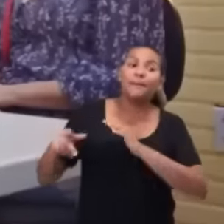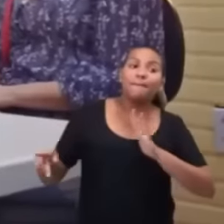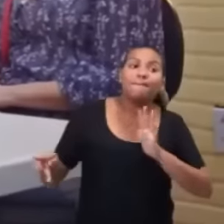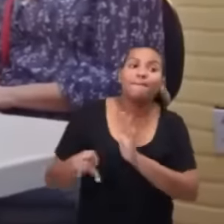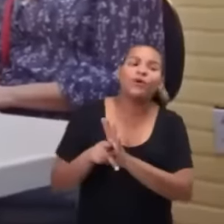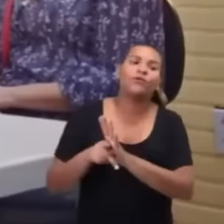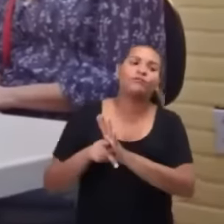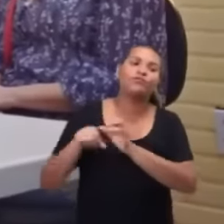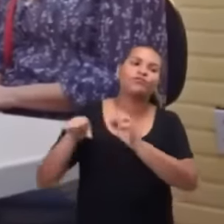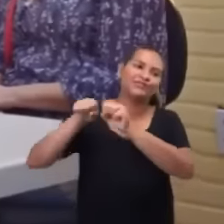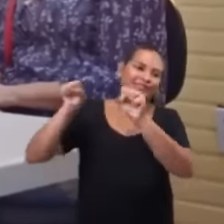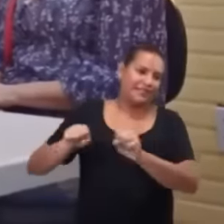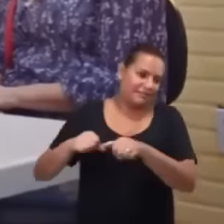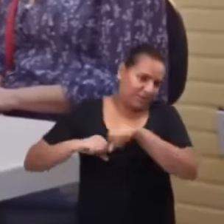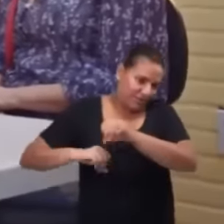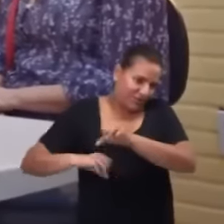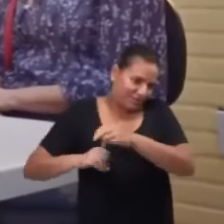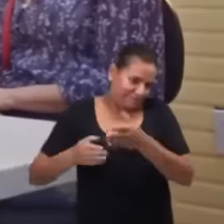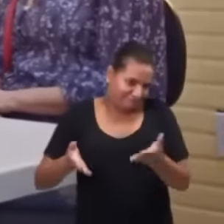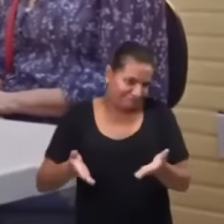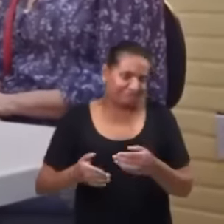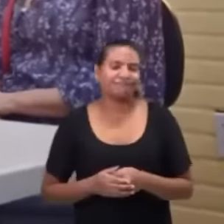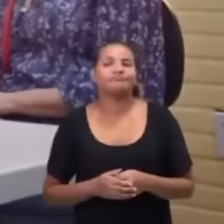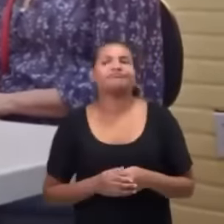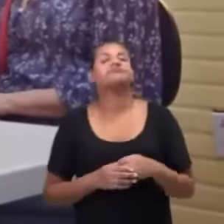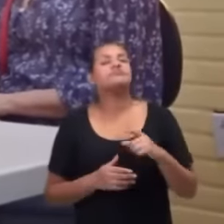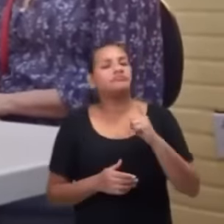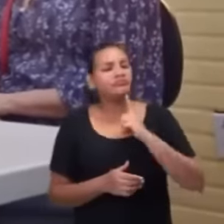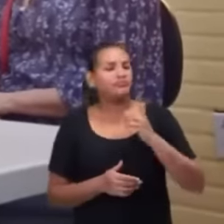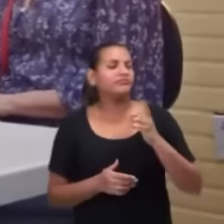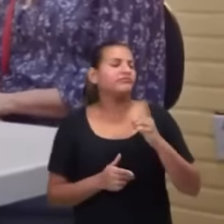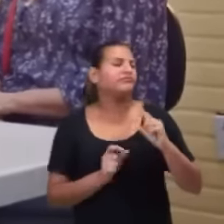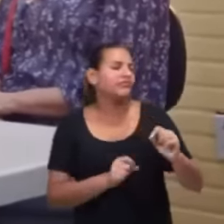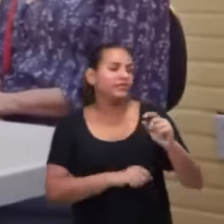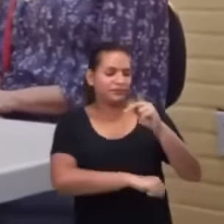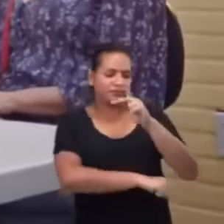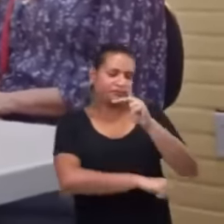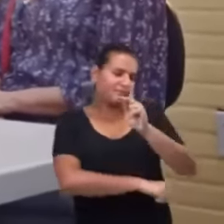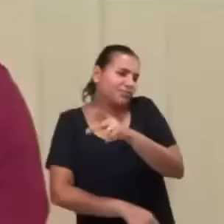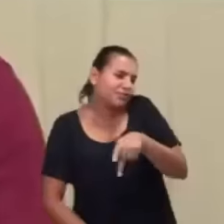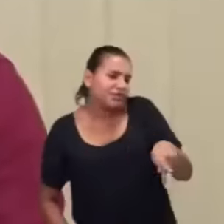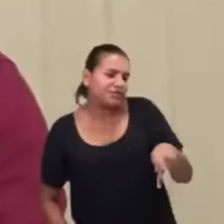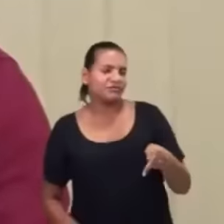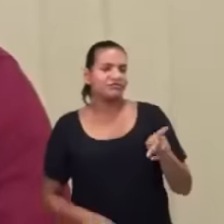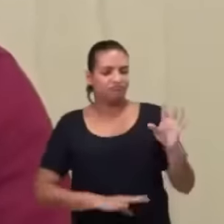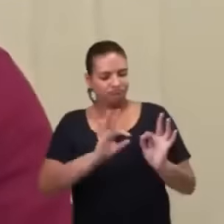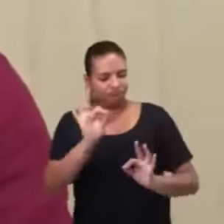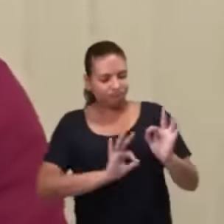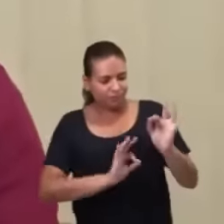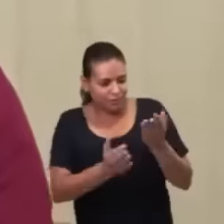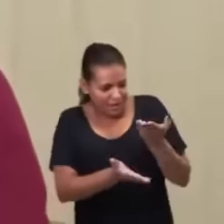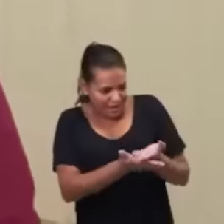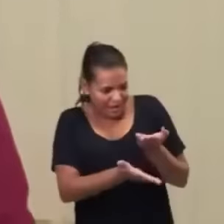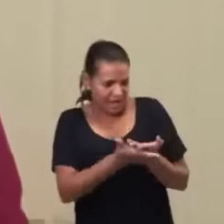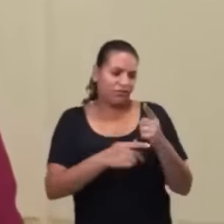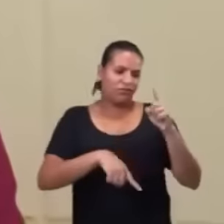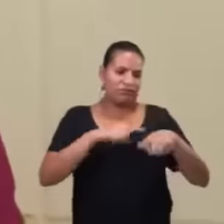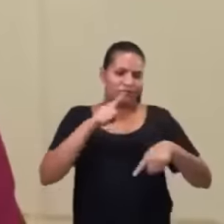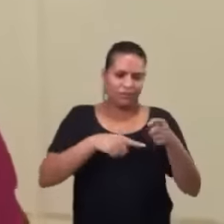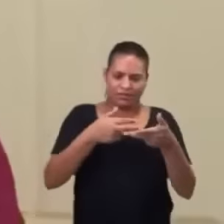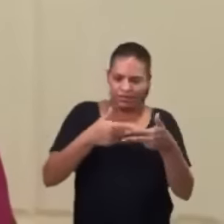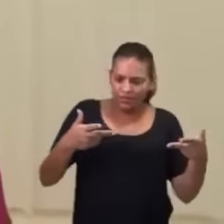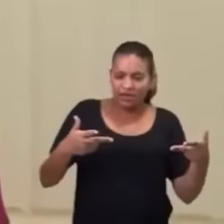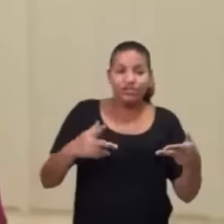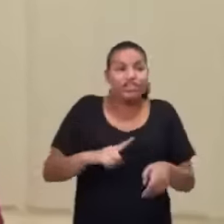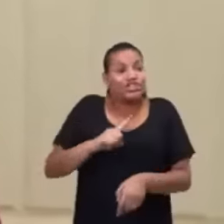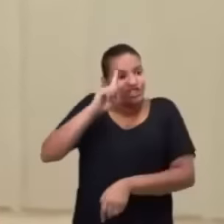tem um momento que é só dos professores lá, deles irem mesmo preparar o material das aulas, de modo que quando chegar o dia da aula dele, ele